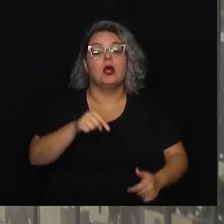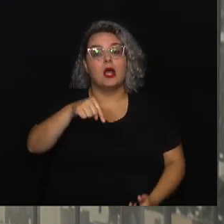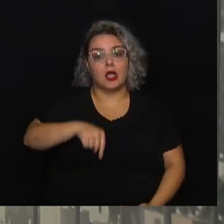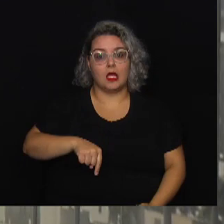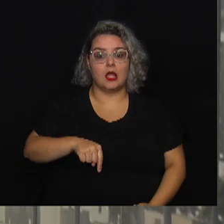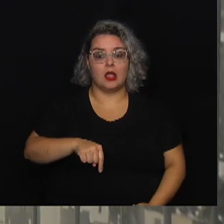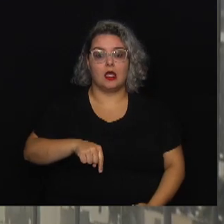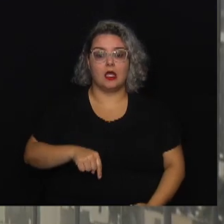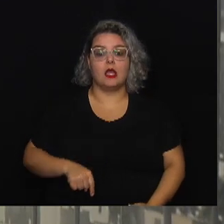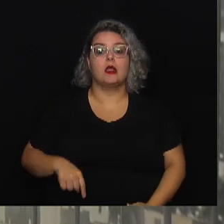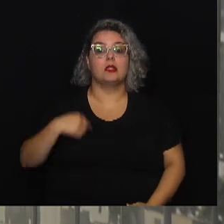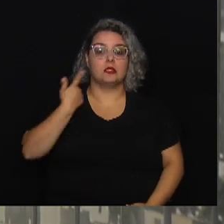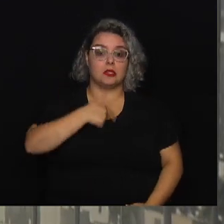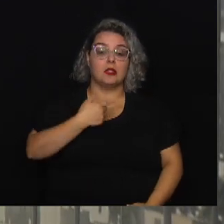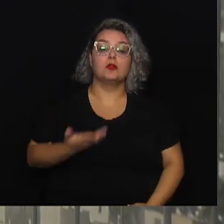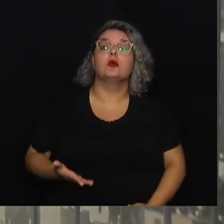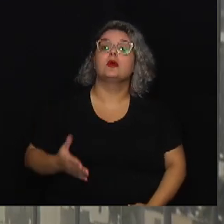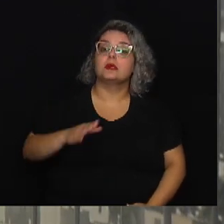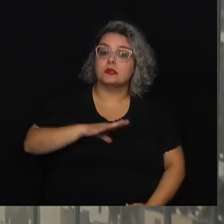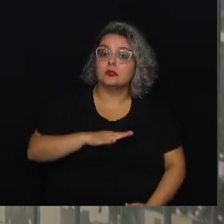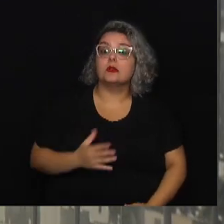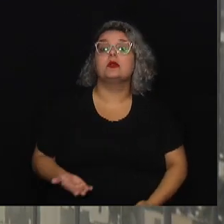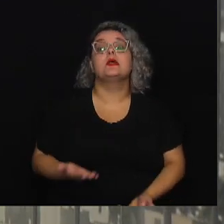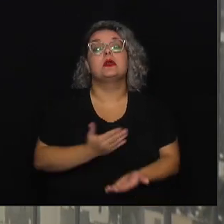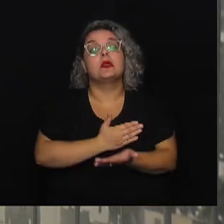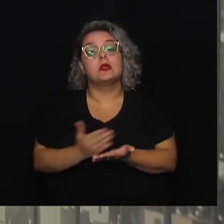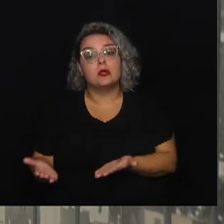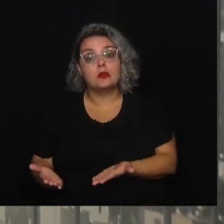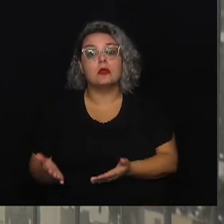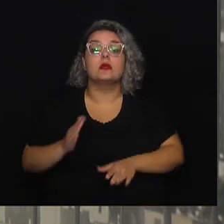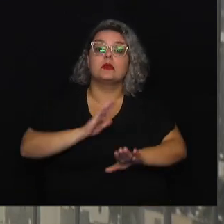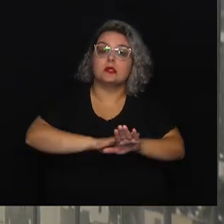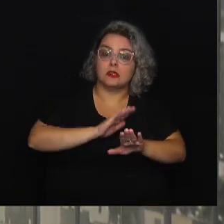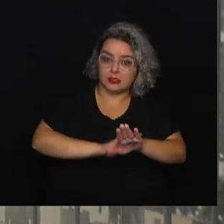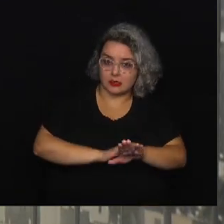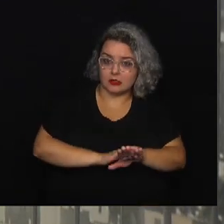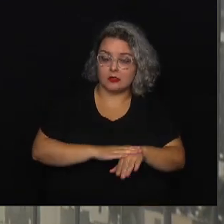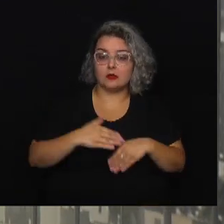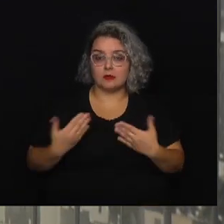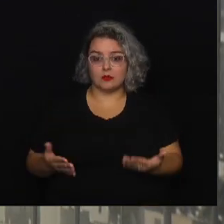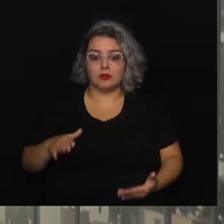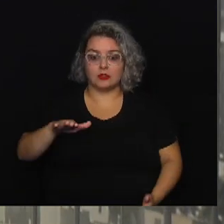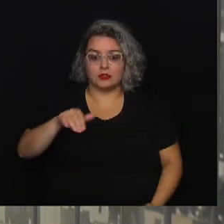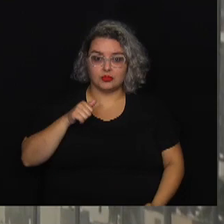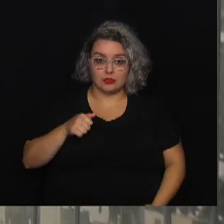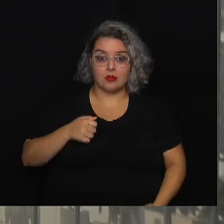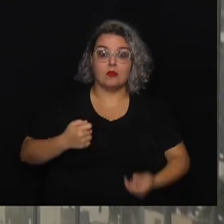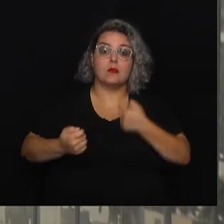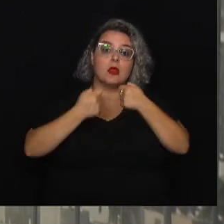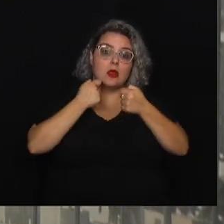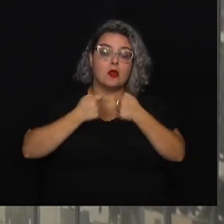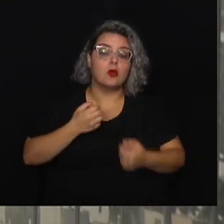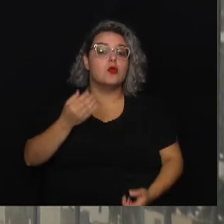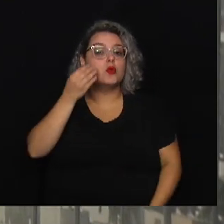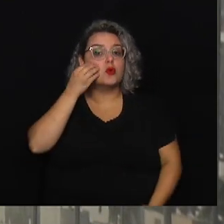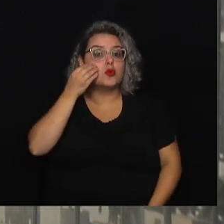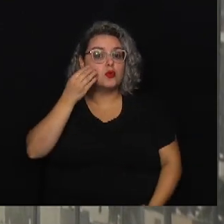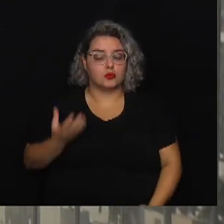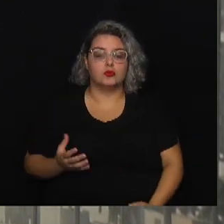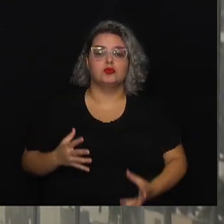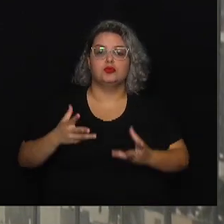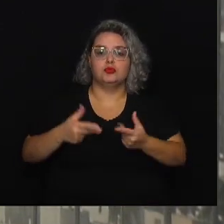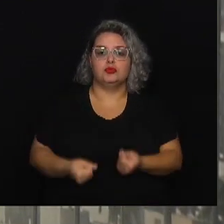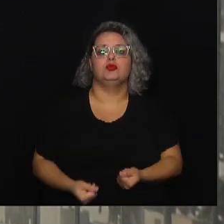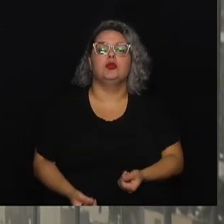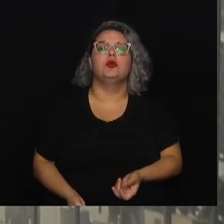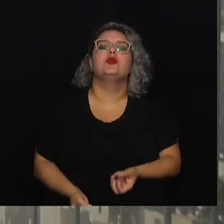nossa cidade e que recomeçou as atividades. Então eu vou acionar o nosso repórter André Aranha, que tem todas as